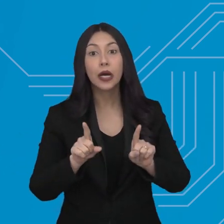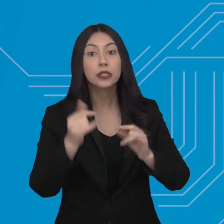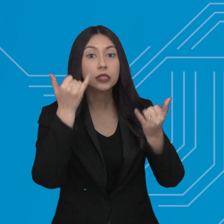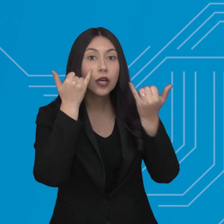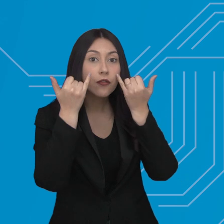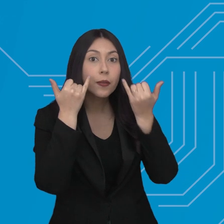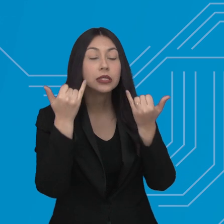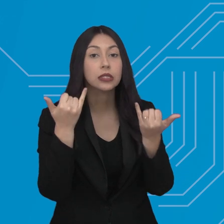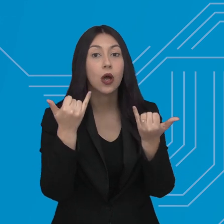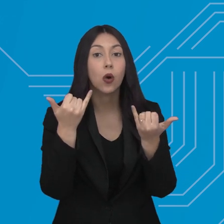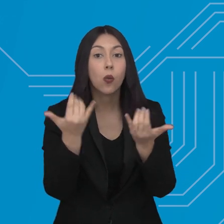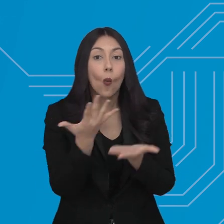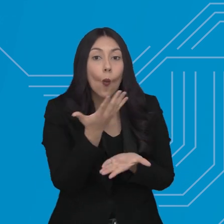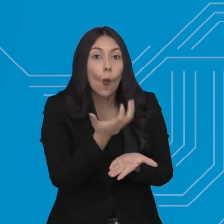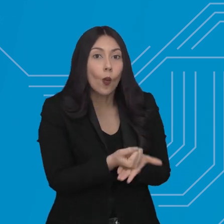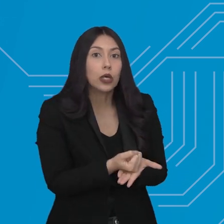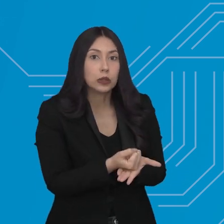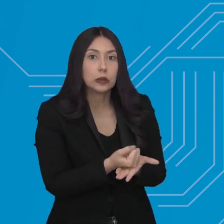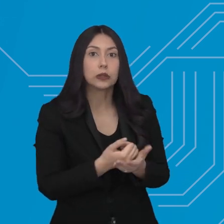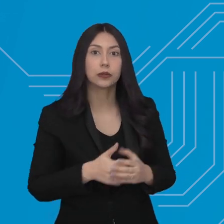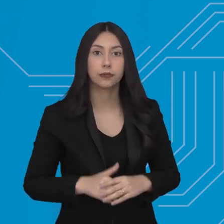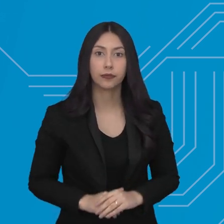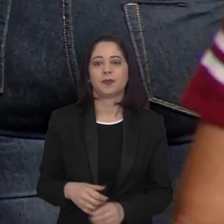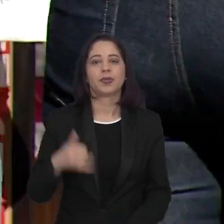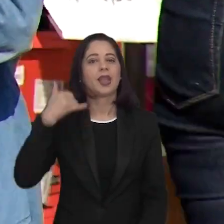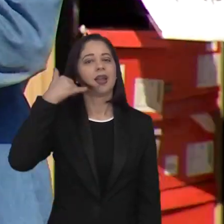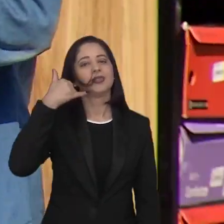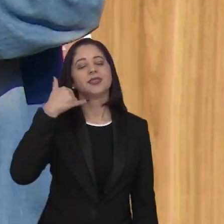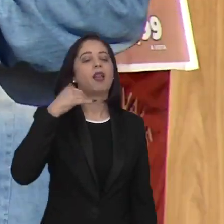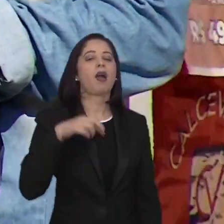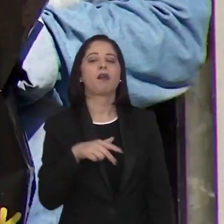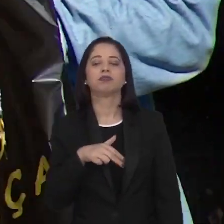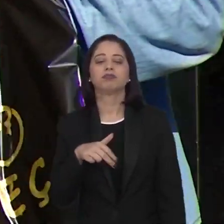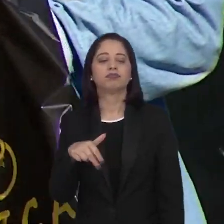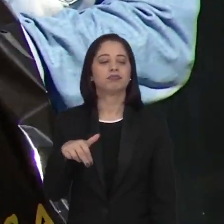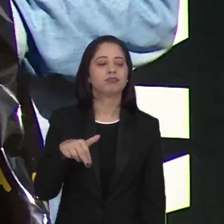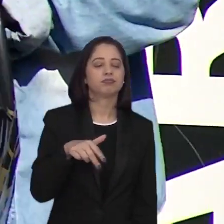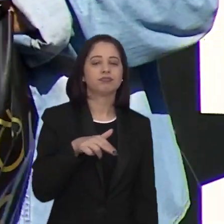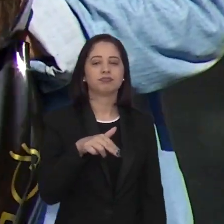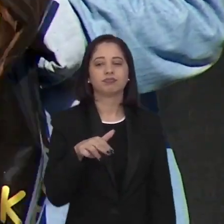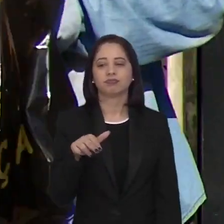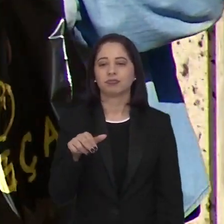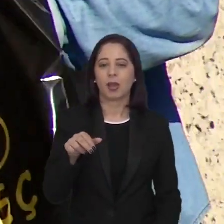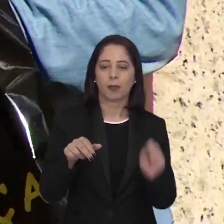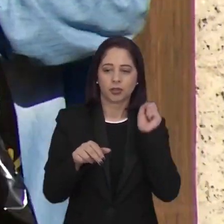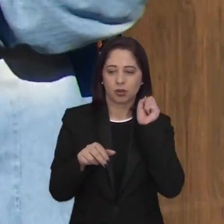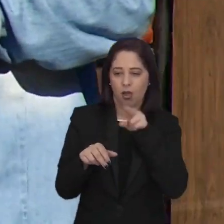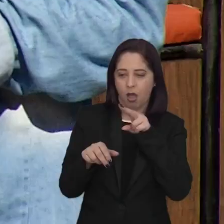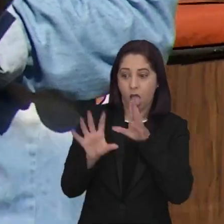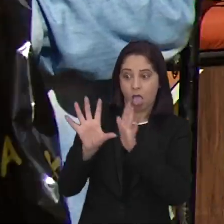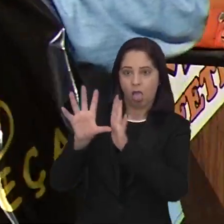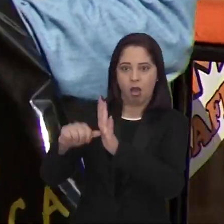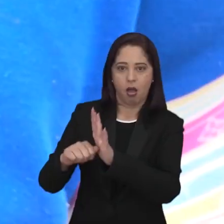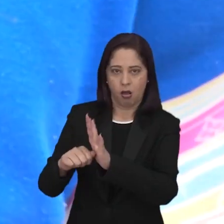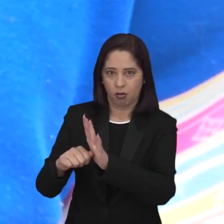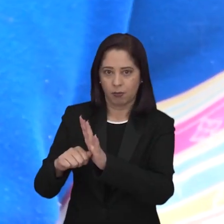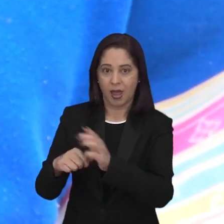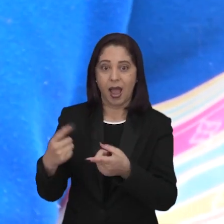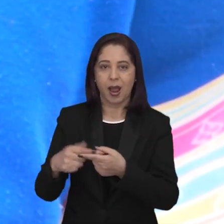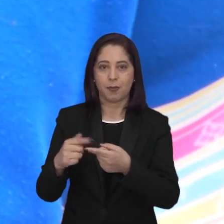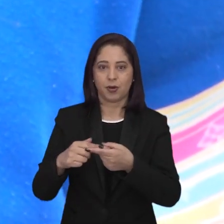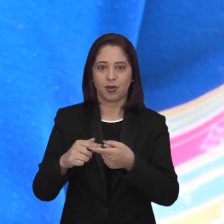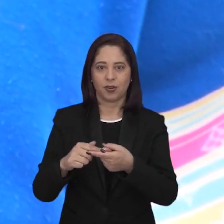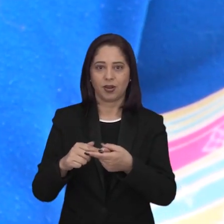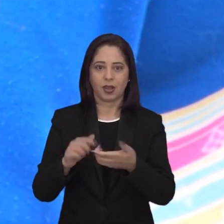os dados armazenados dentro dele. Usar o celular na rua pode ser um chamariz para roubos.